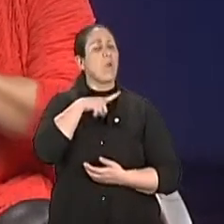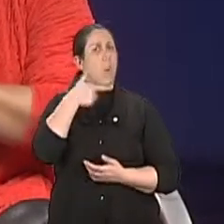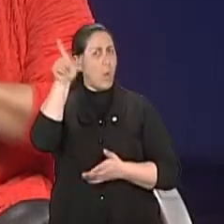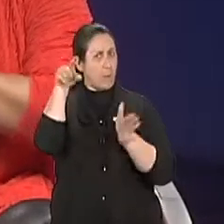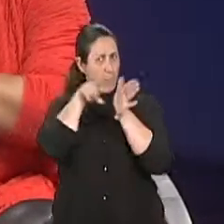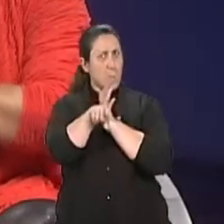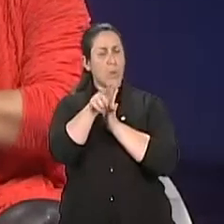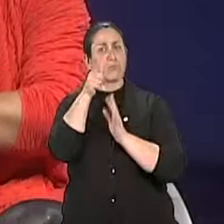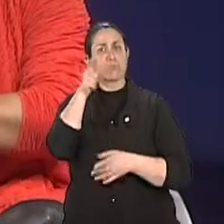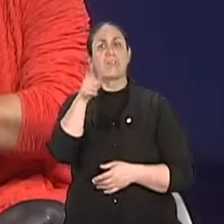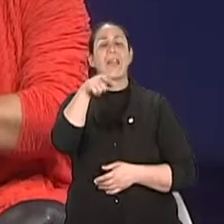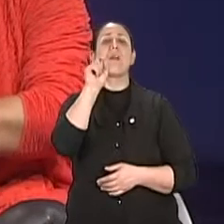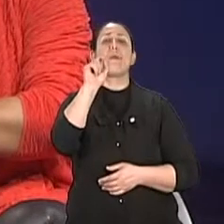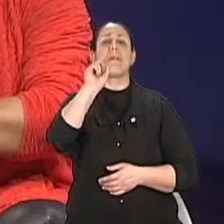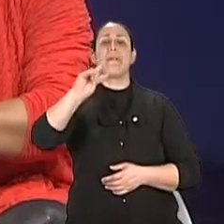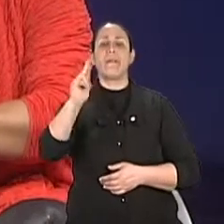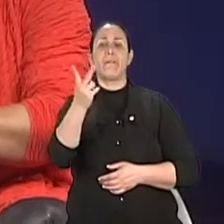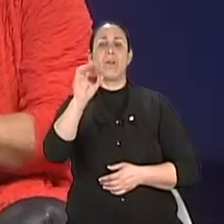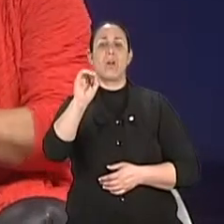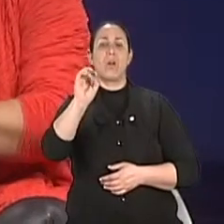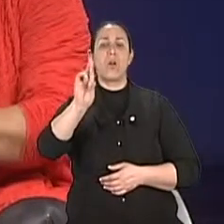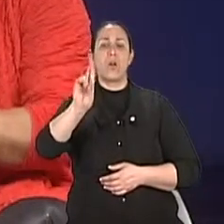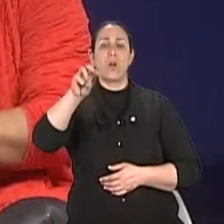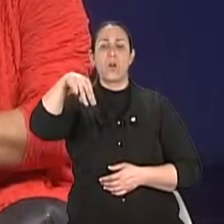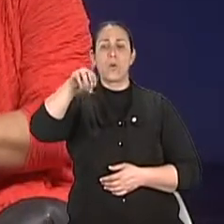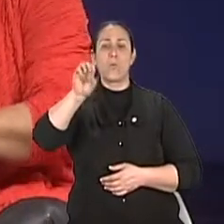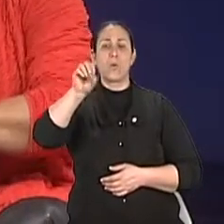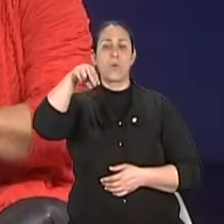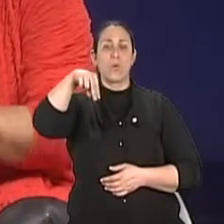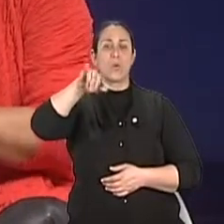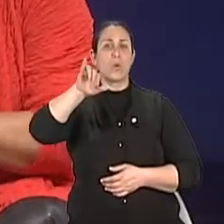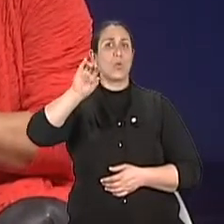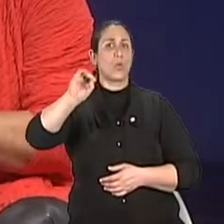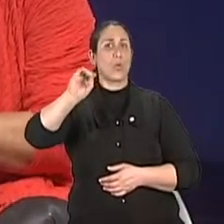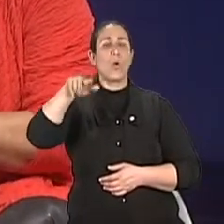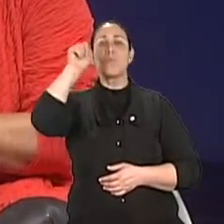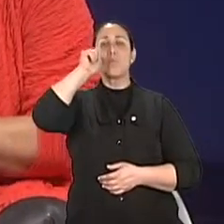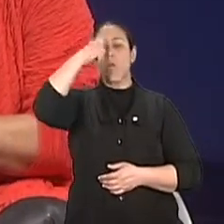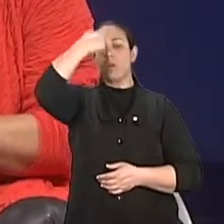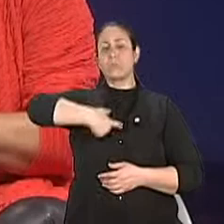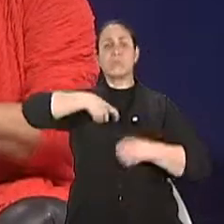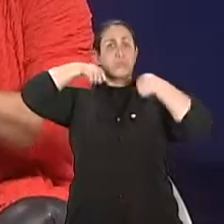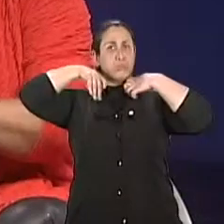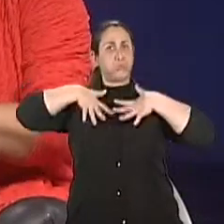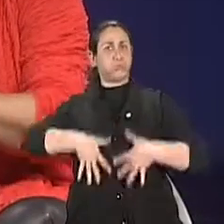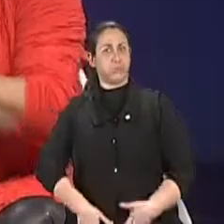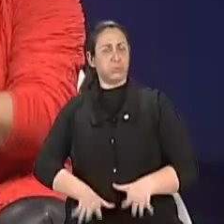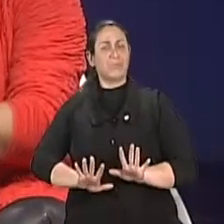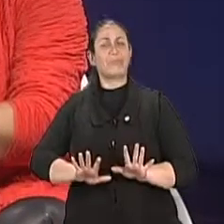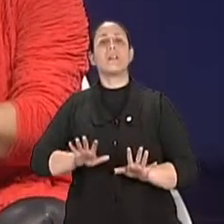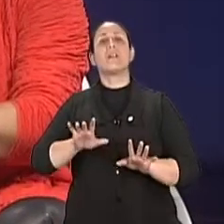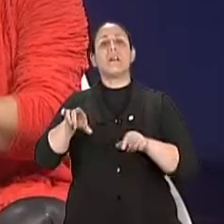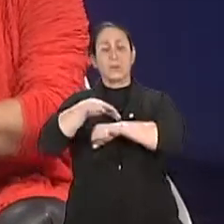Que é a questão dos hormônios femininos. Aí eu vou pegar uma questão de gênero, né? Mais homens ou mulheres têm osteoporose. E a questão